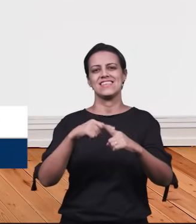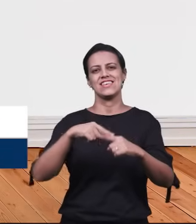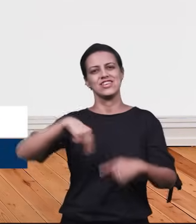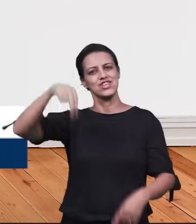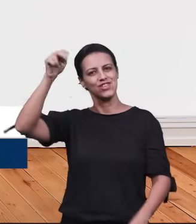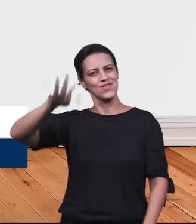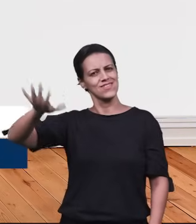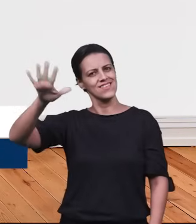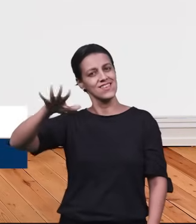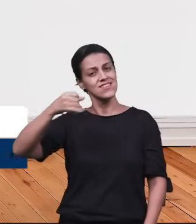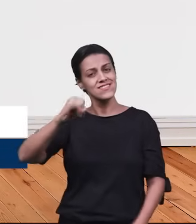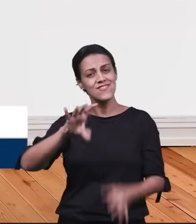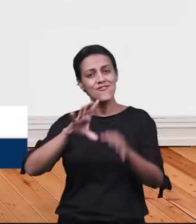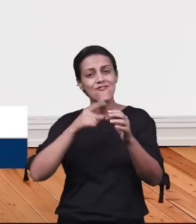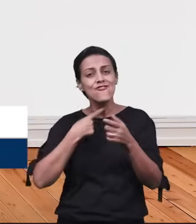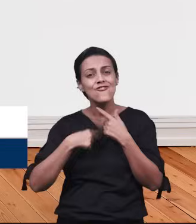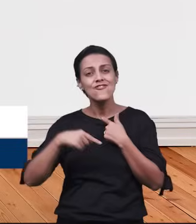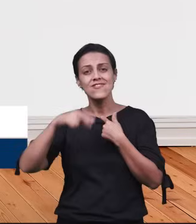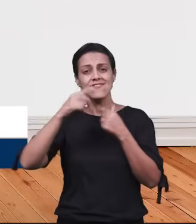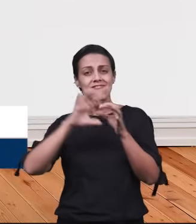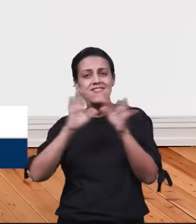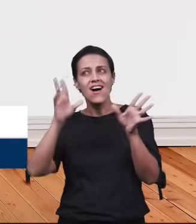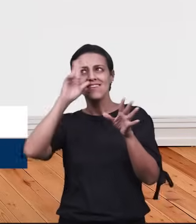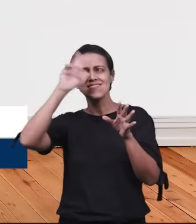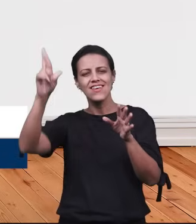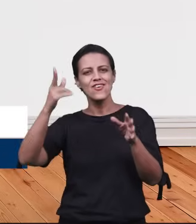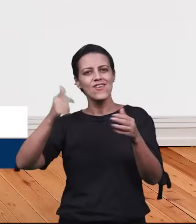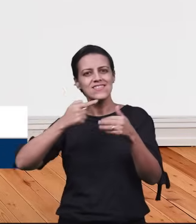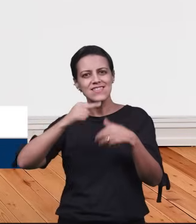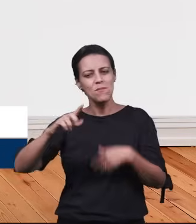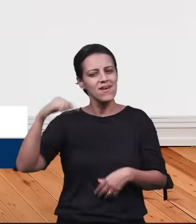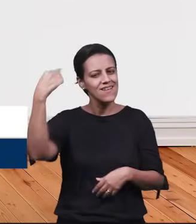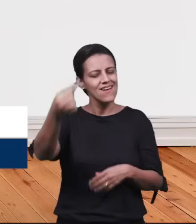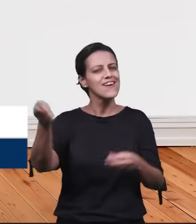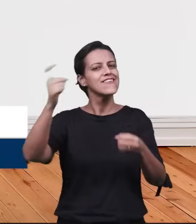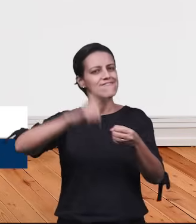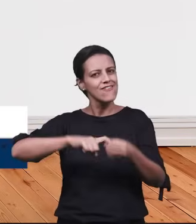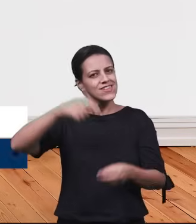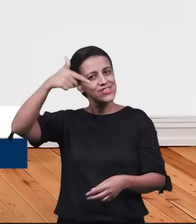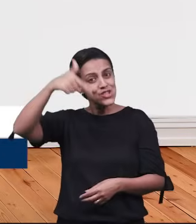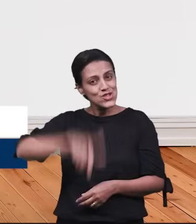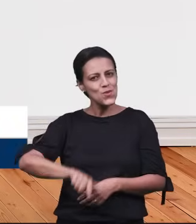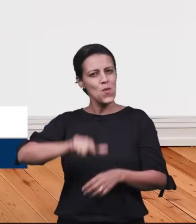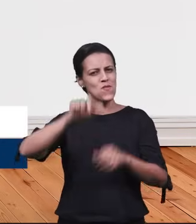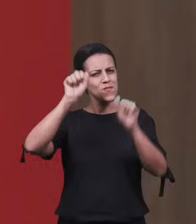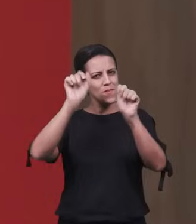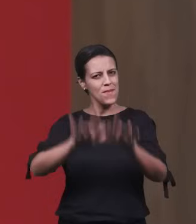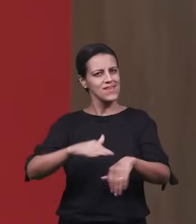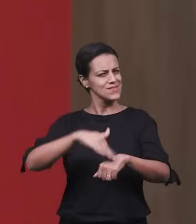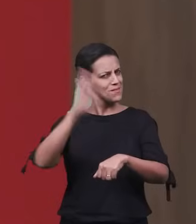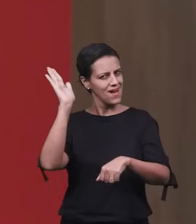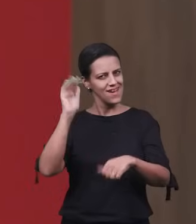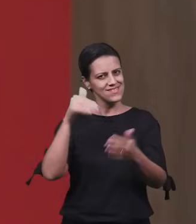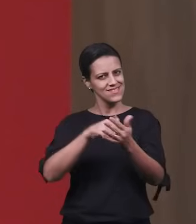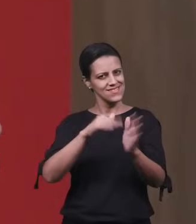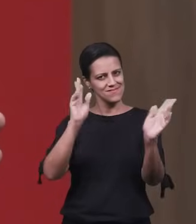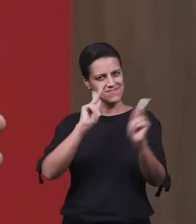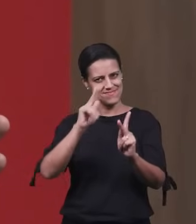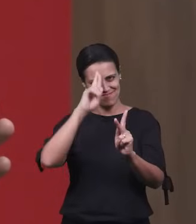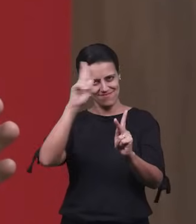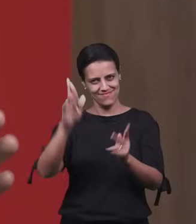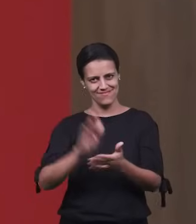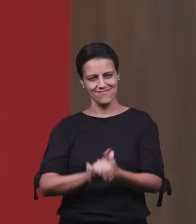vem certamente estaremos de volta contando mais bênçãos. Até lá e a paz do Senhor Jesus. Amém. Obrigado